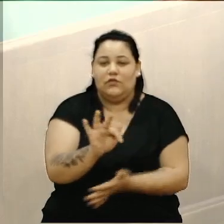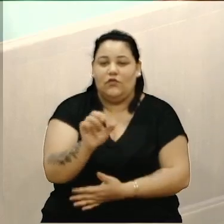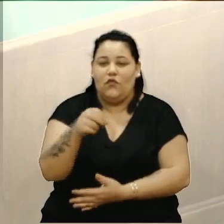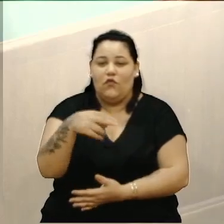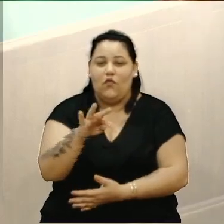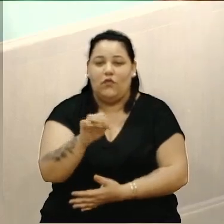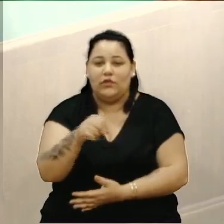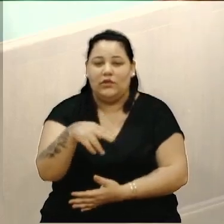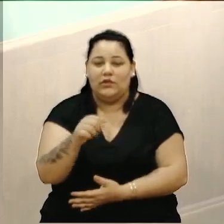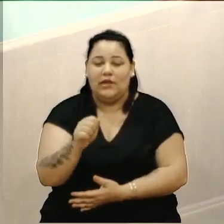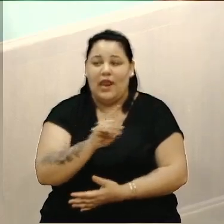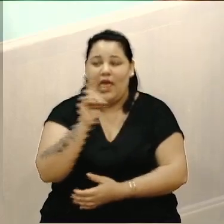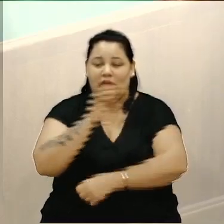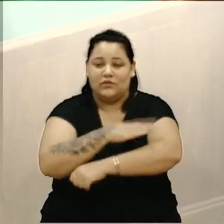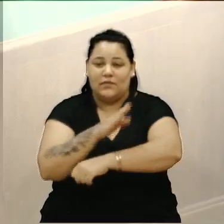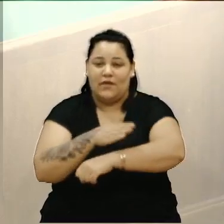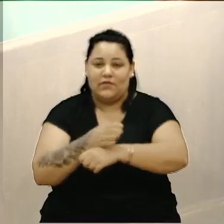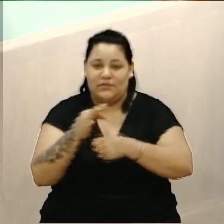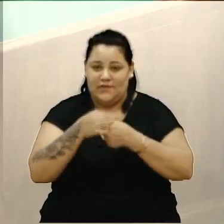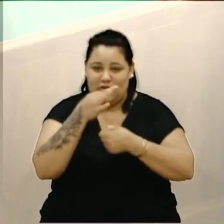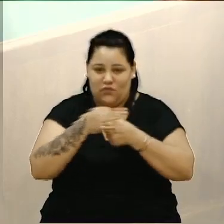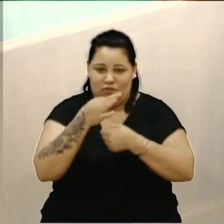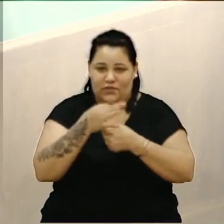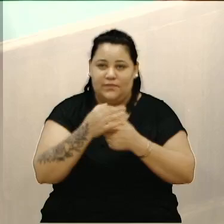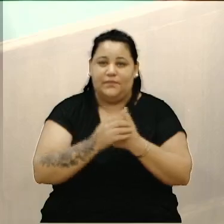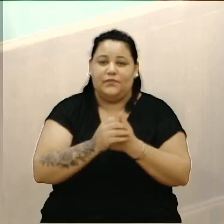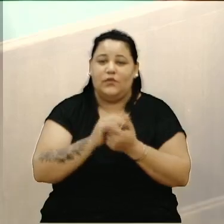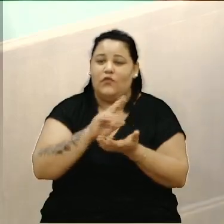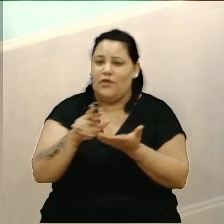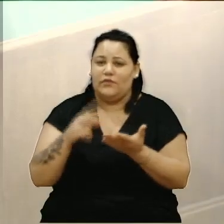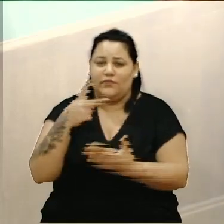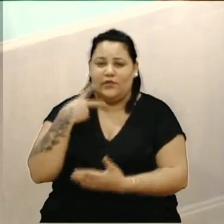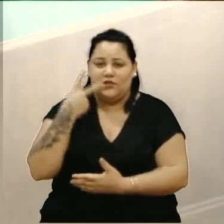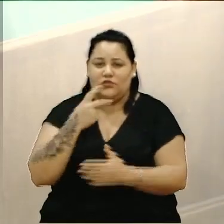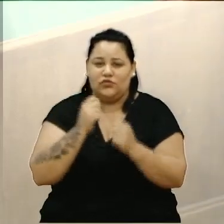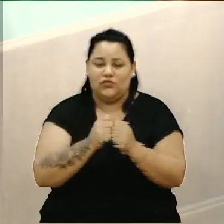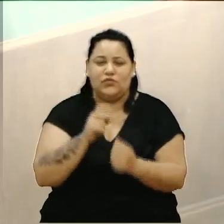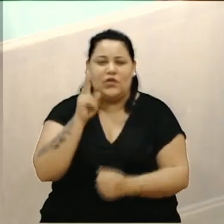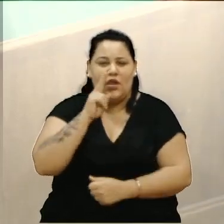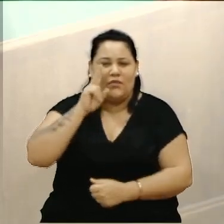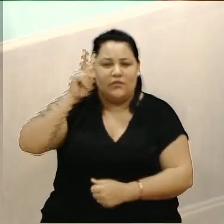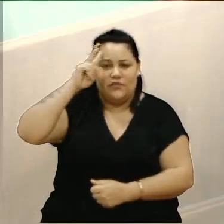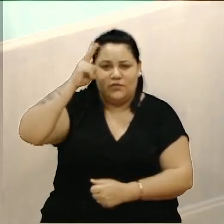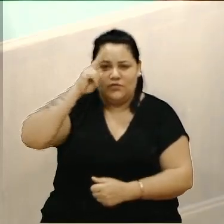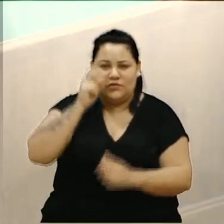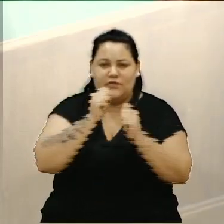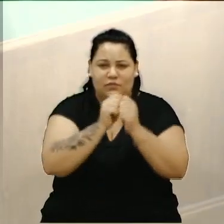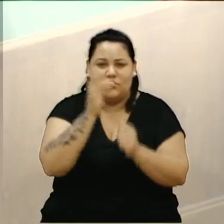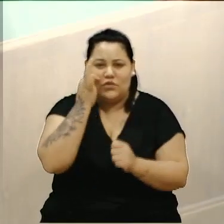nos pavilhões da Festa da Uva, com vários vereadores. Eu lembro que o Velocino Wes estava.